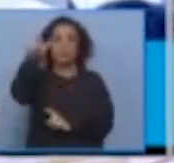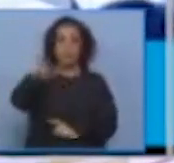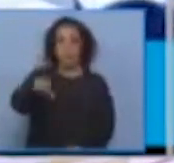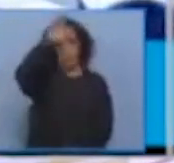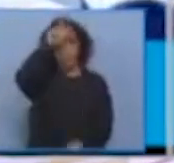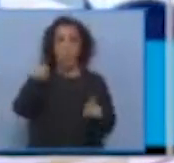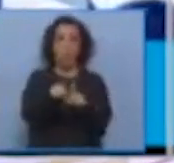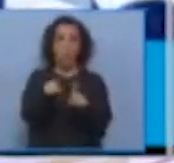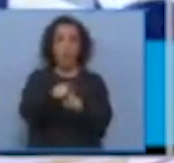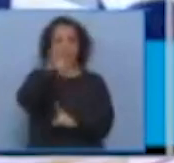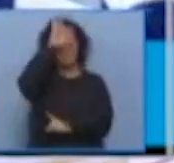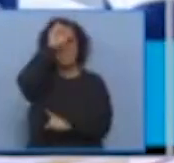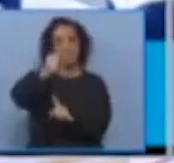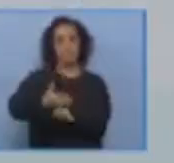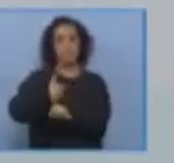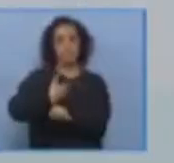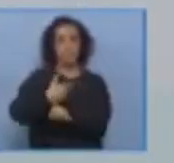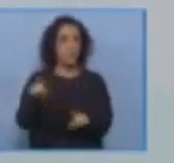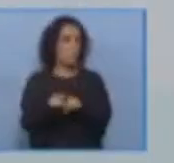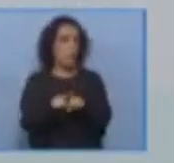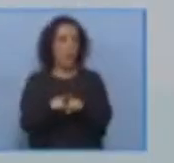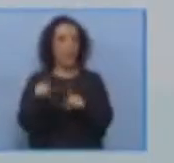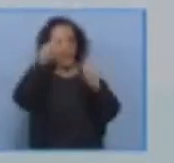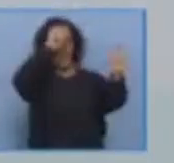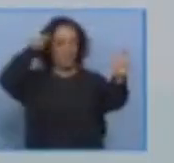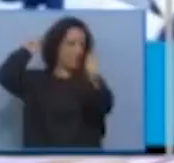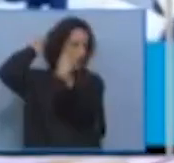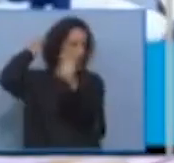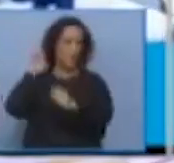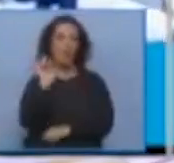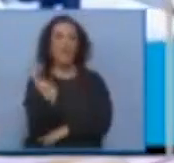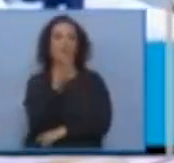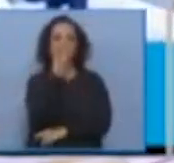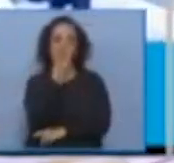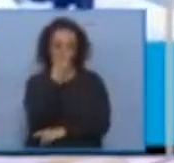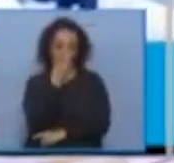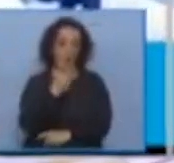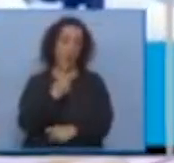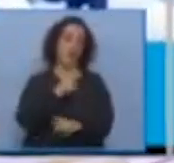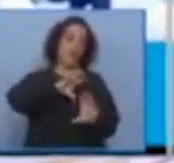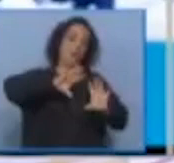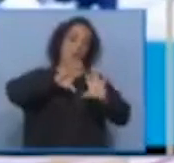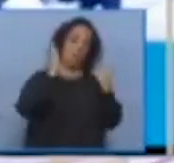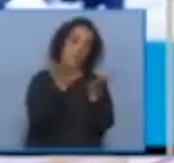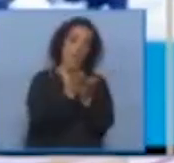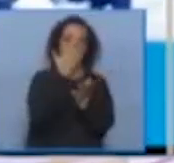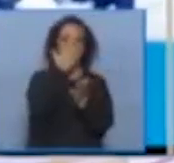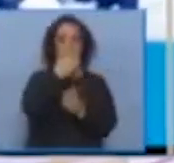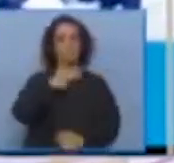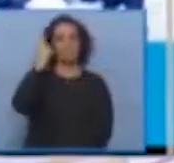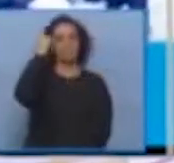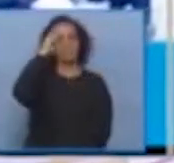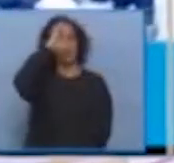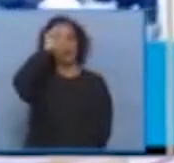não é? Portanto, ele aqui multiplica-se em duas funções. Por um lado, vai a alguns sítios, sobretudo na sua condição de chefe de Estado, e